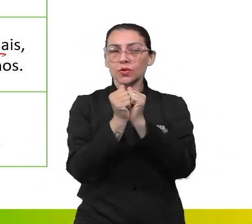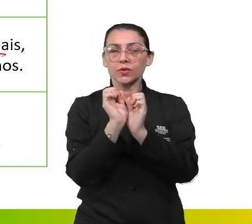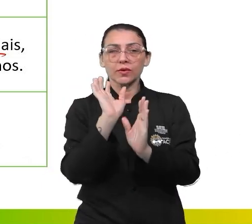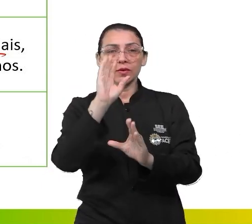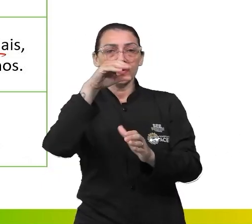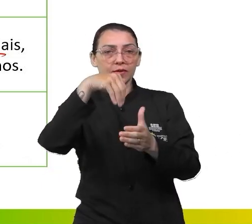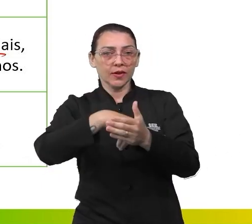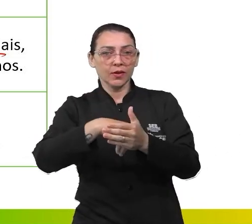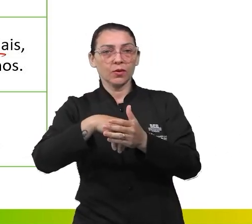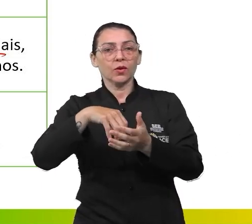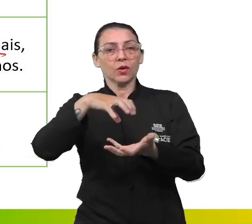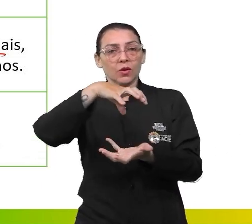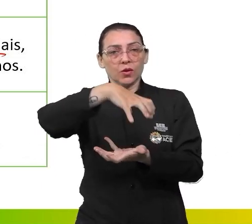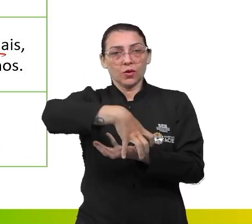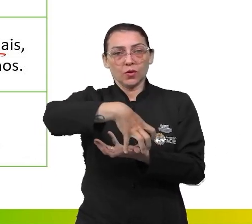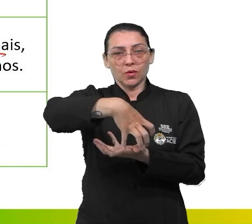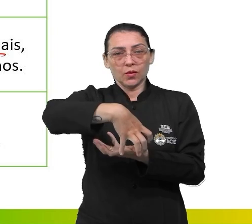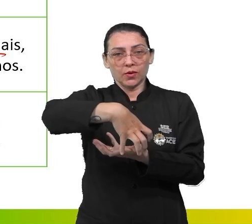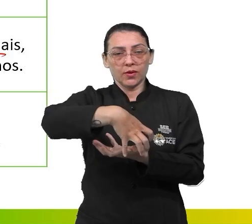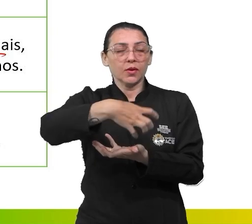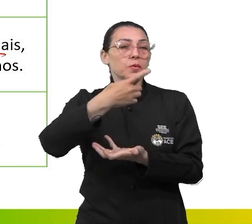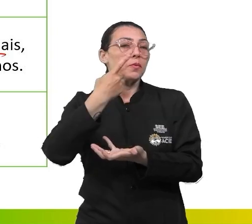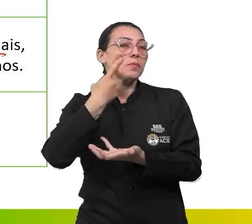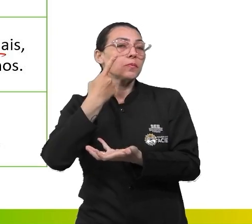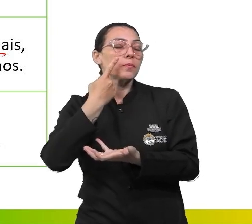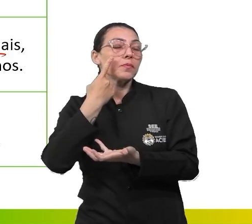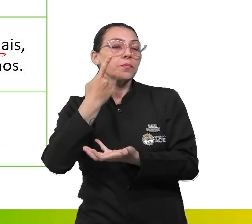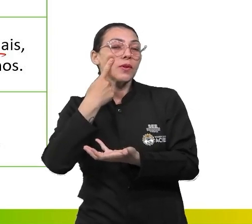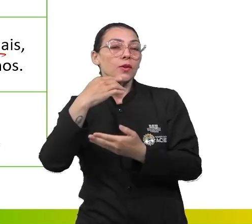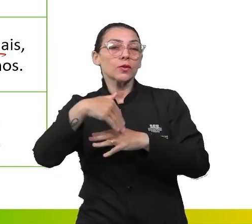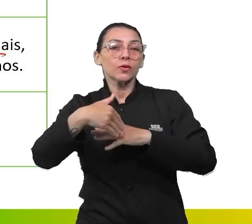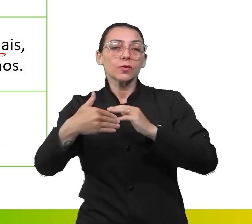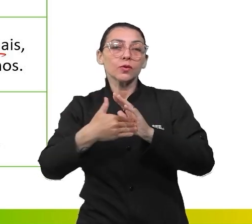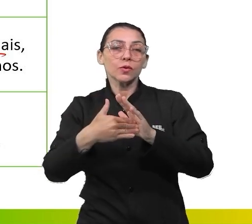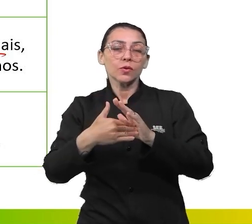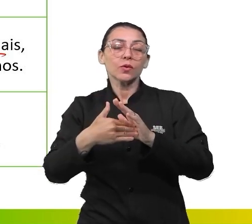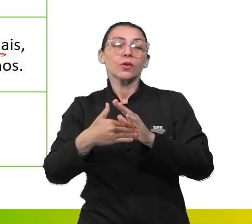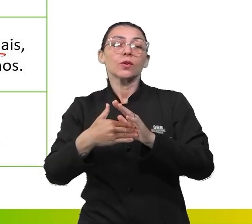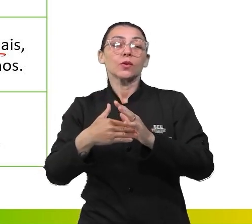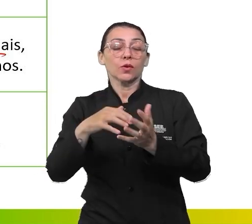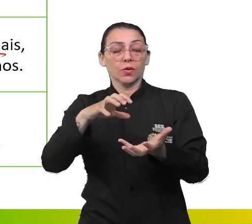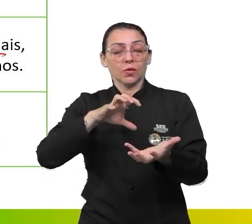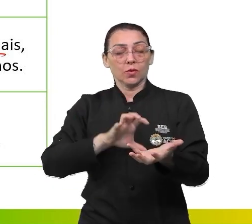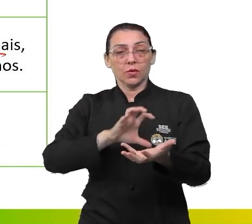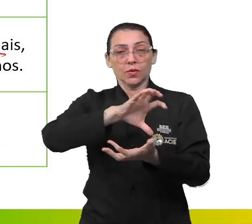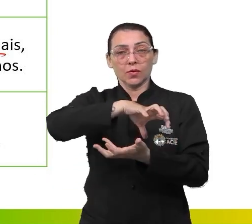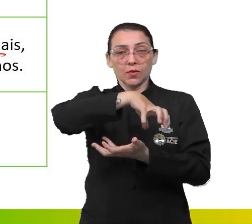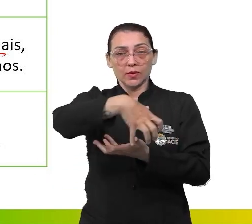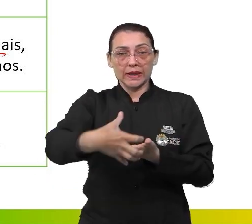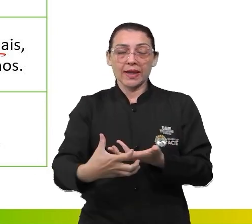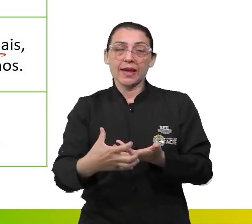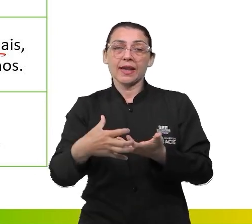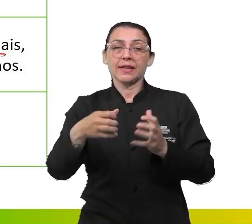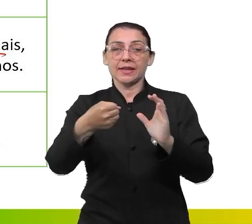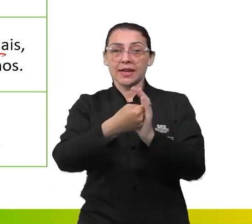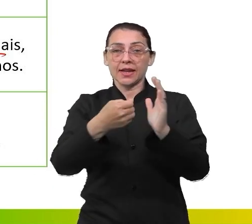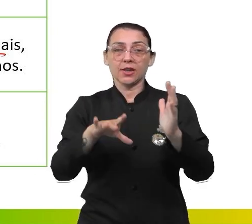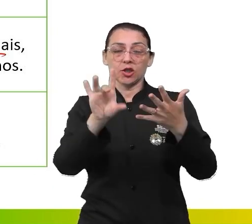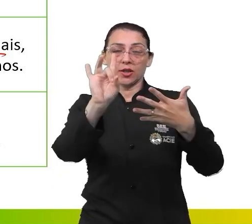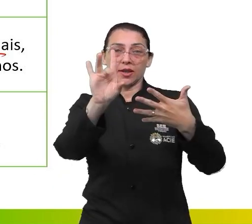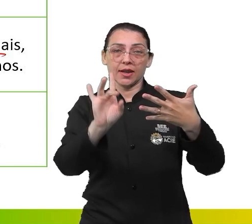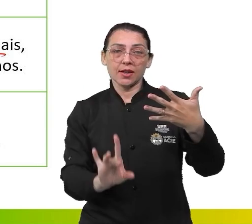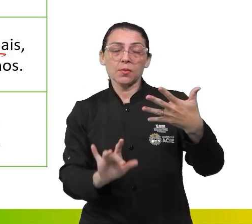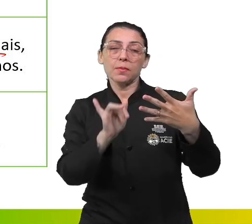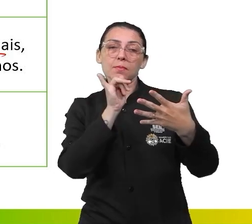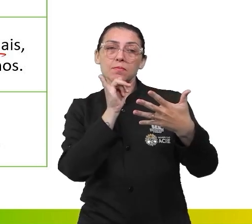dentro do continente. Vocês podem observar aqui toda a formação do continente e as características de cada local.